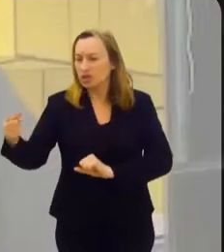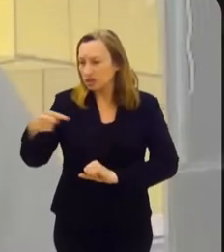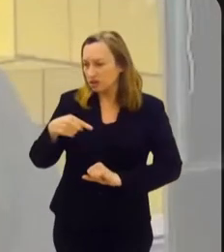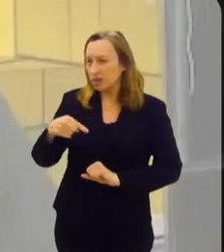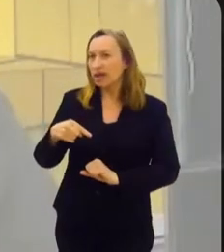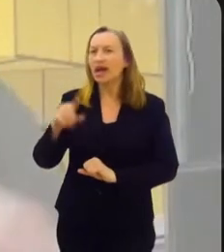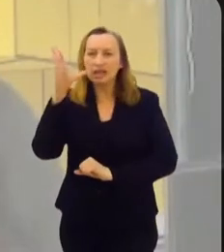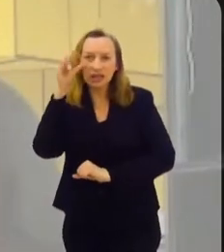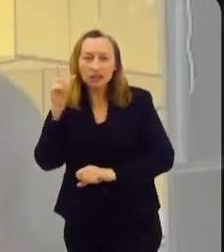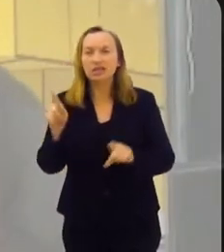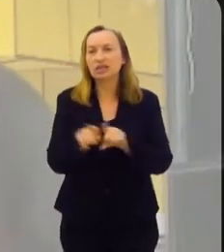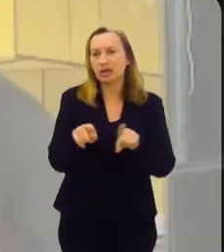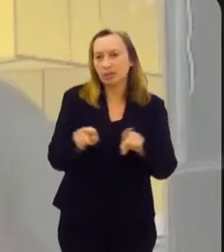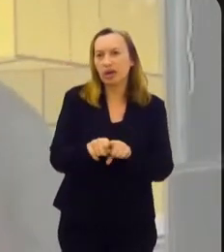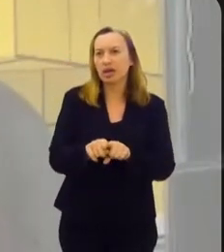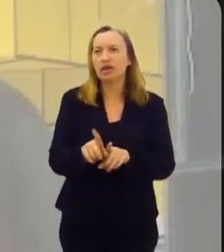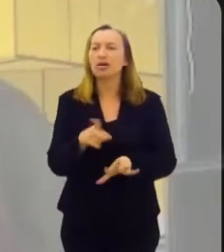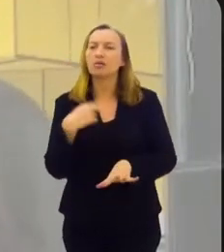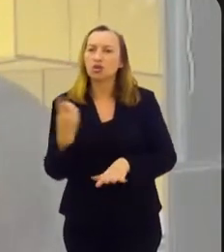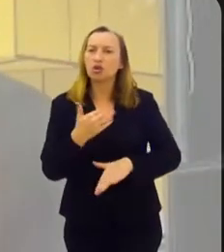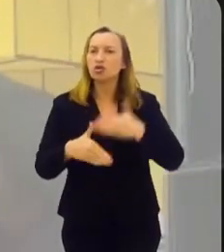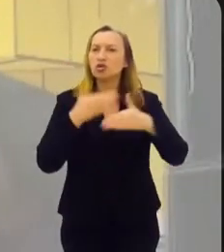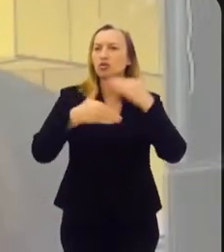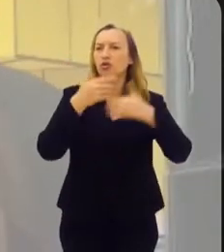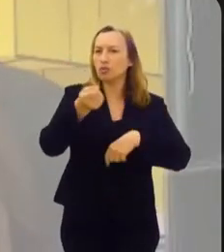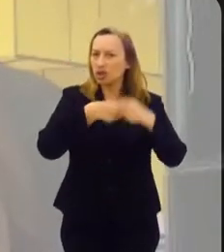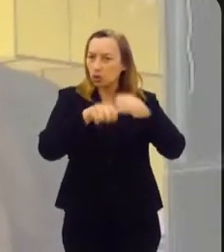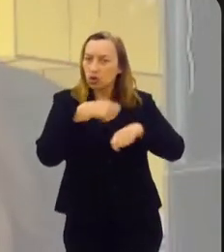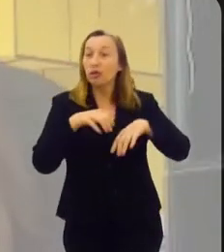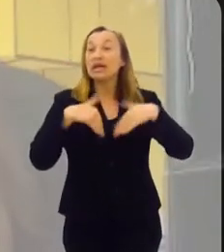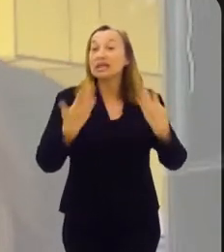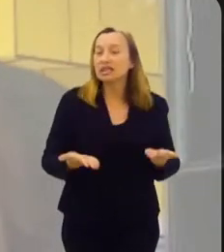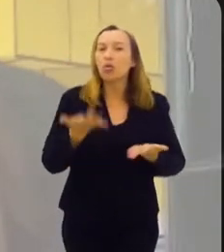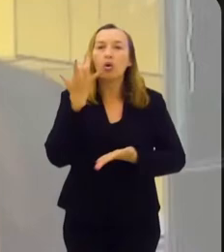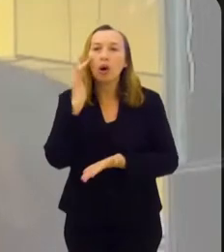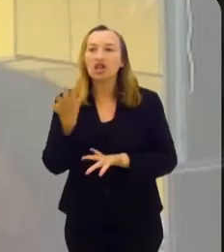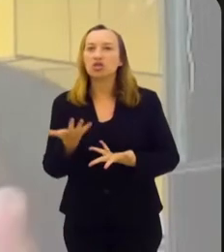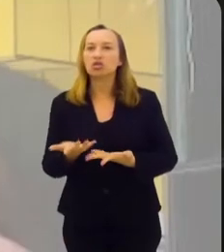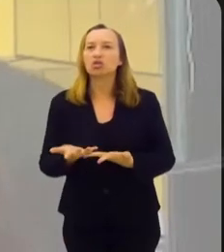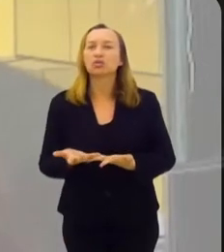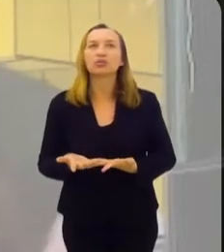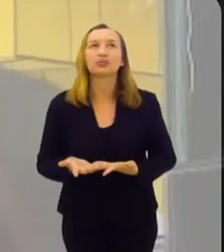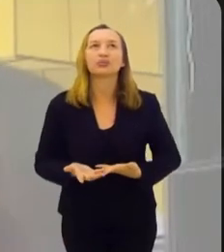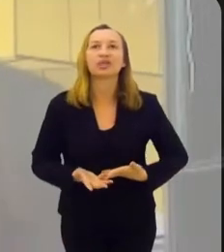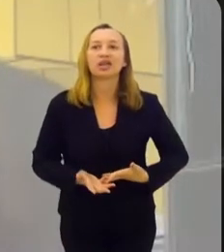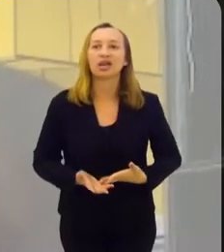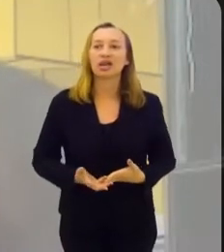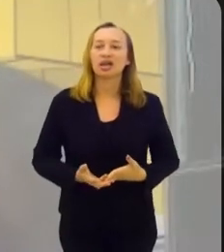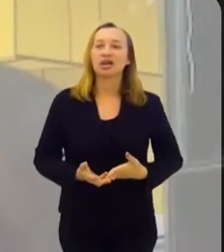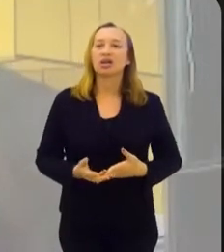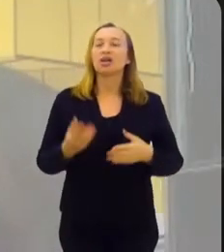pode trazer para cá e pode ser interessante também para o nosso desenvolvimento econômico. Então, assim, acho que